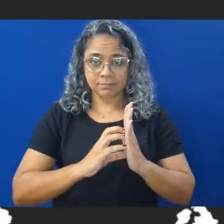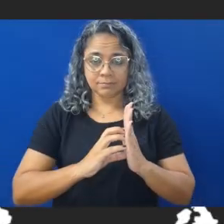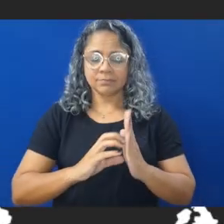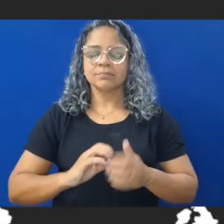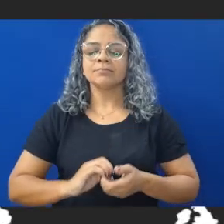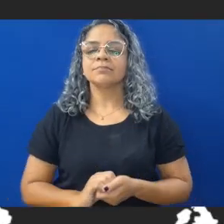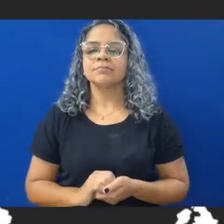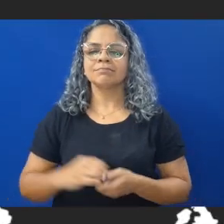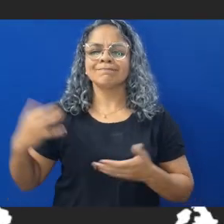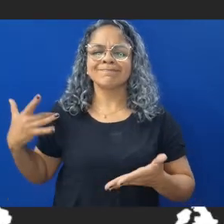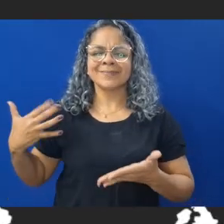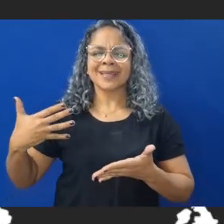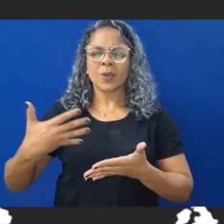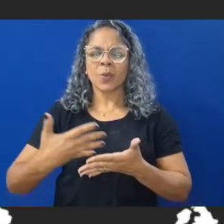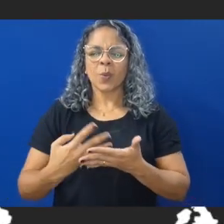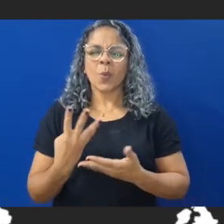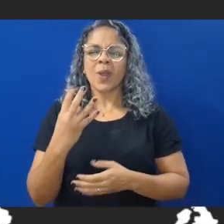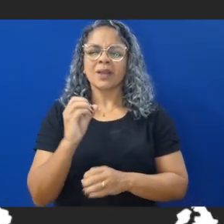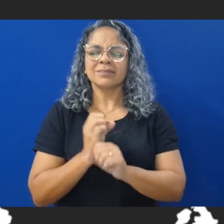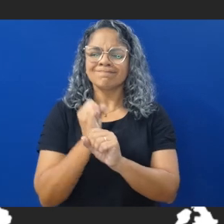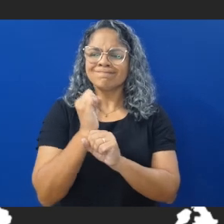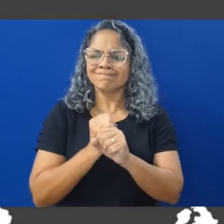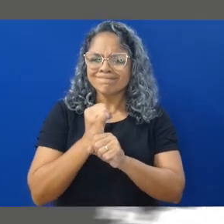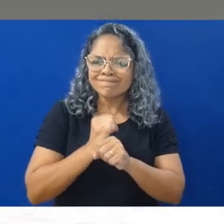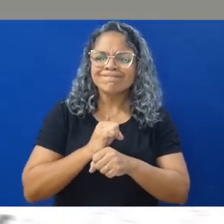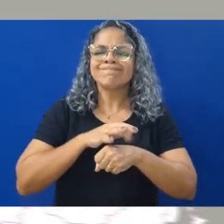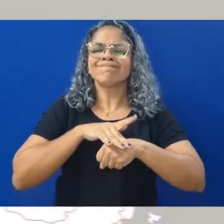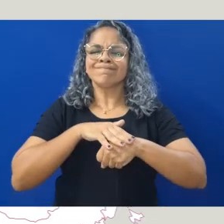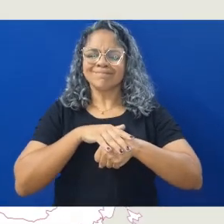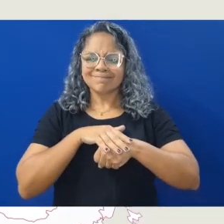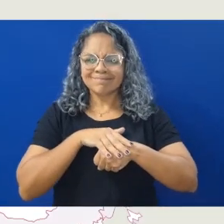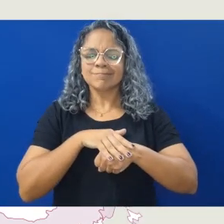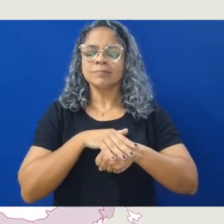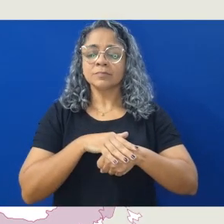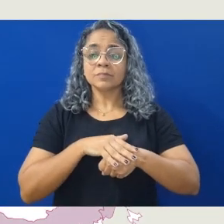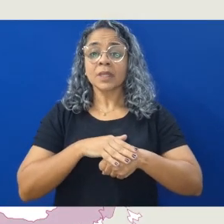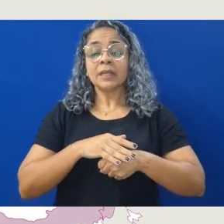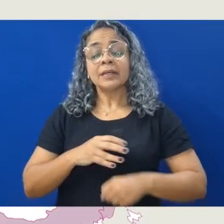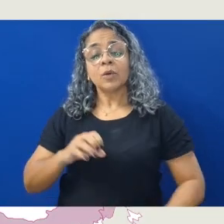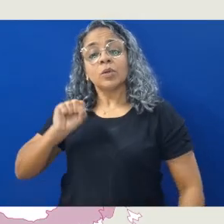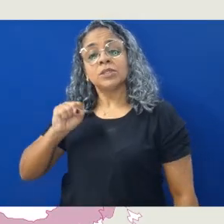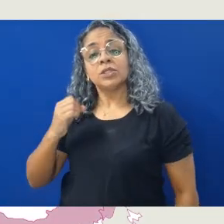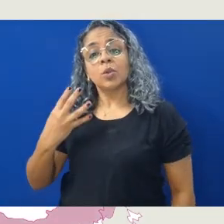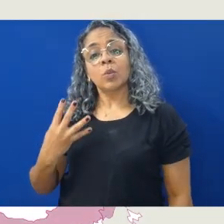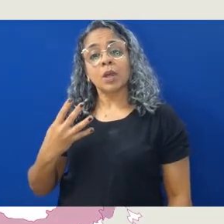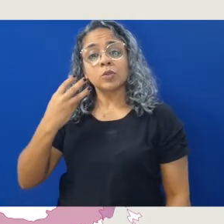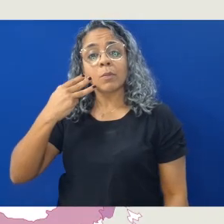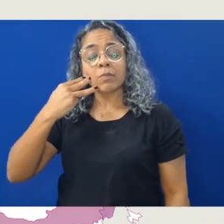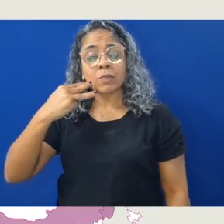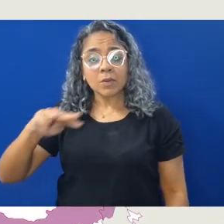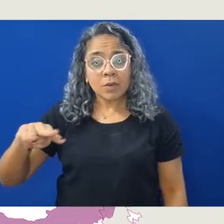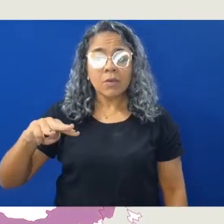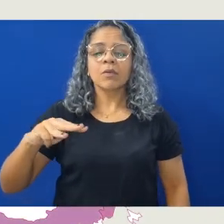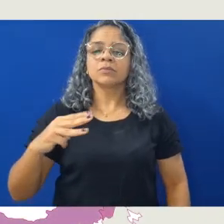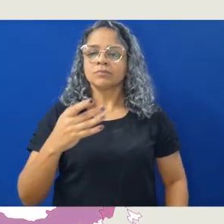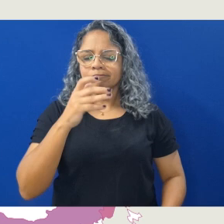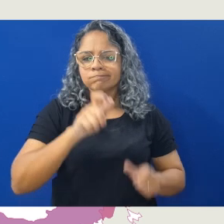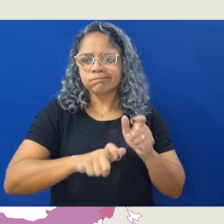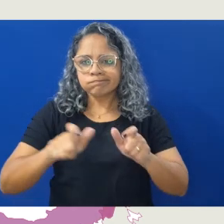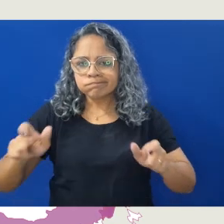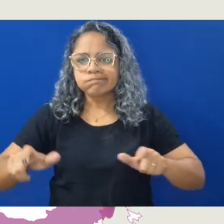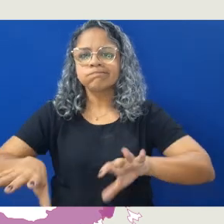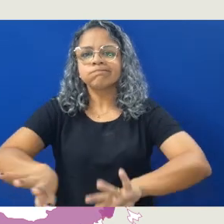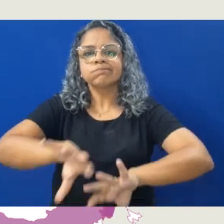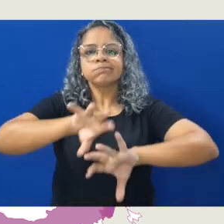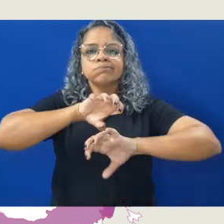AIDS. Durante os mais de 40 anos de epidemia, cerca de 84 milhões de pessoas adquiriram a infecção